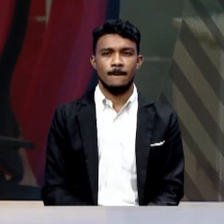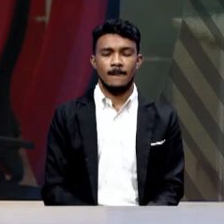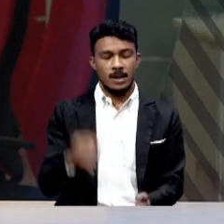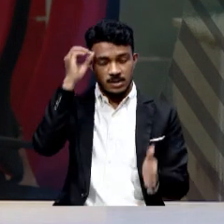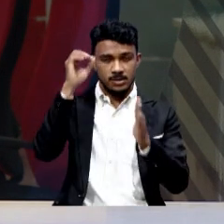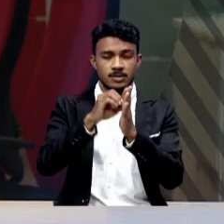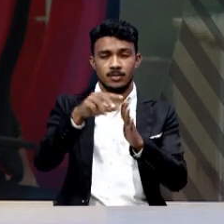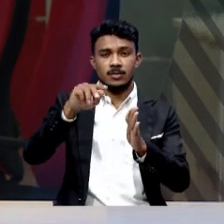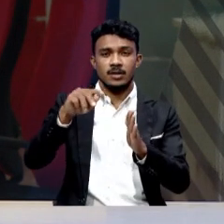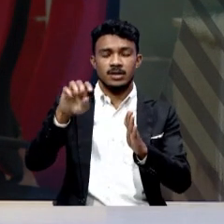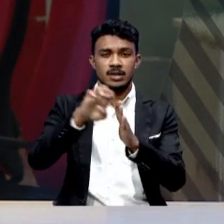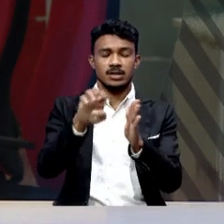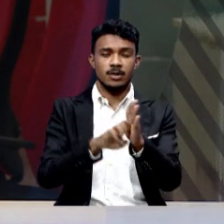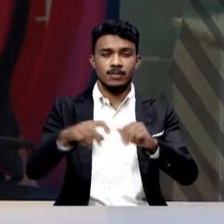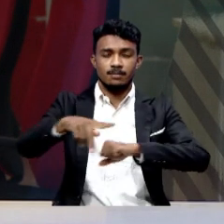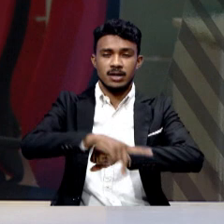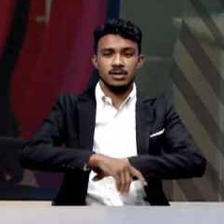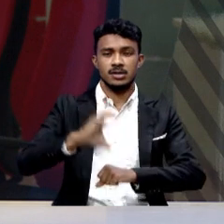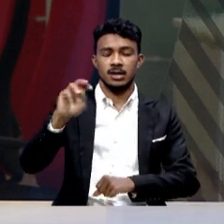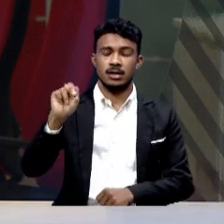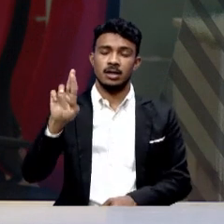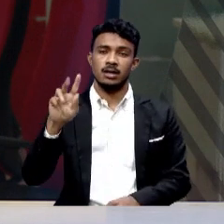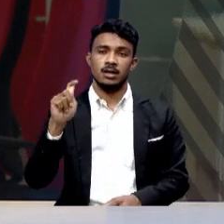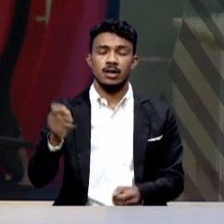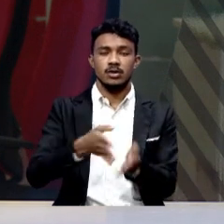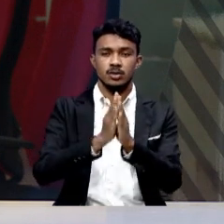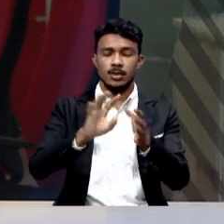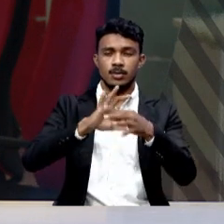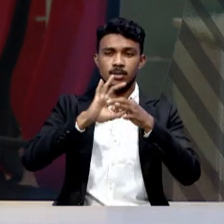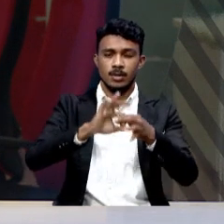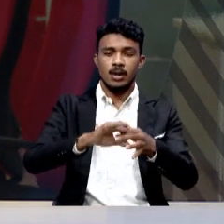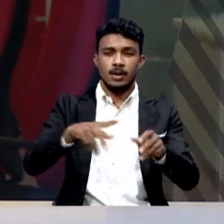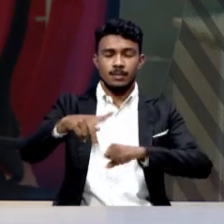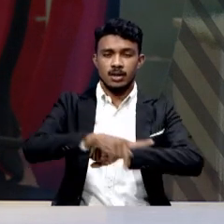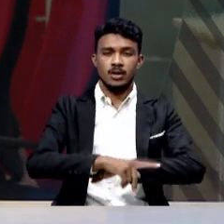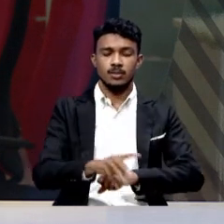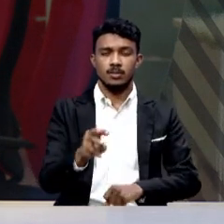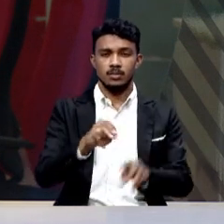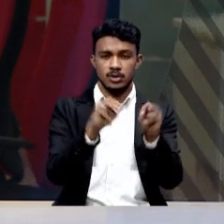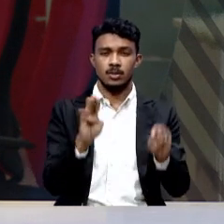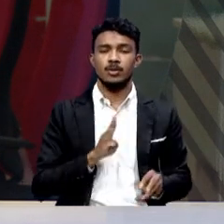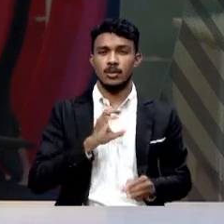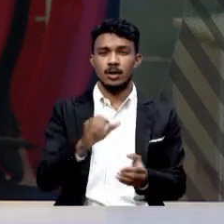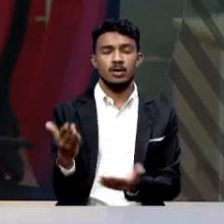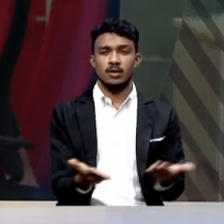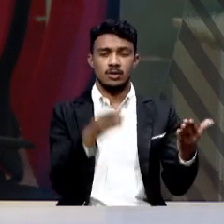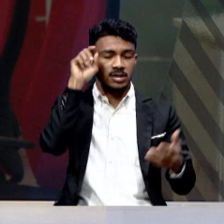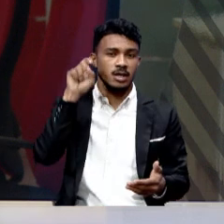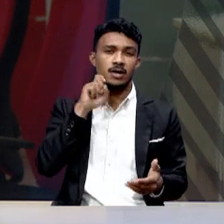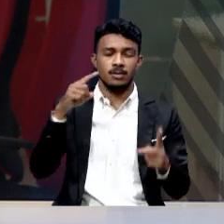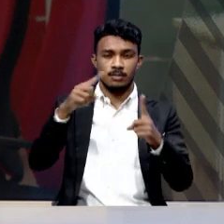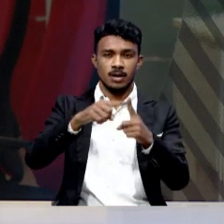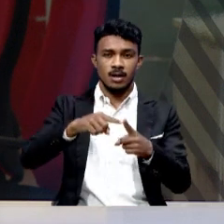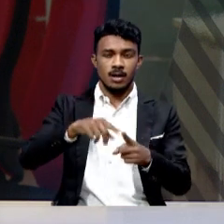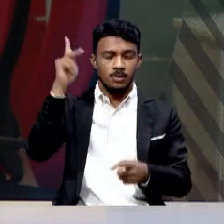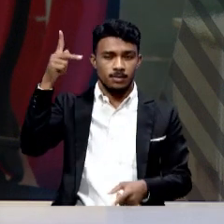Sekretário-Geral Partido CNRT, Husu Estrutura Partido Município Bobonaro, Atu Haraikang, Rodi Lori Kairala Sanana Gusmão, ba